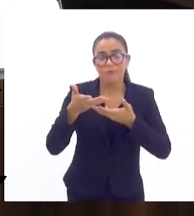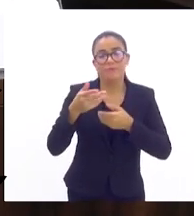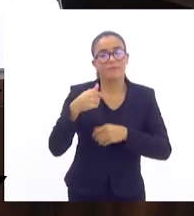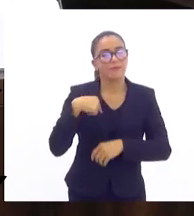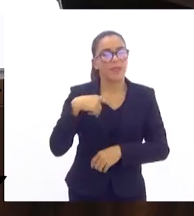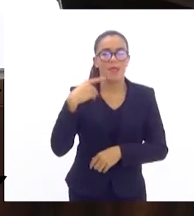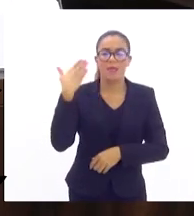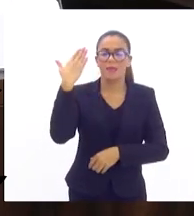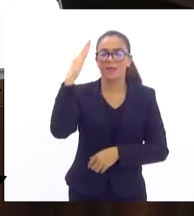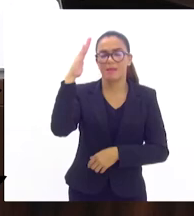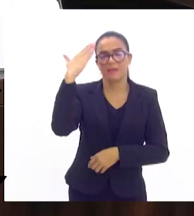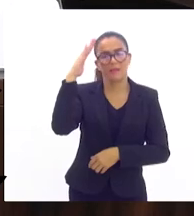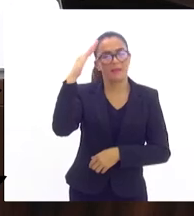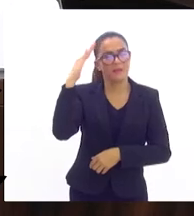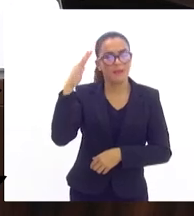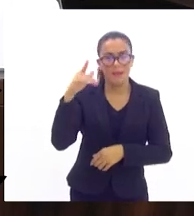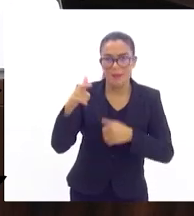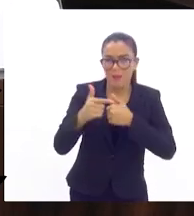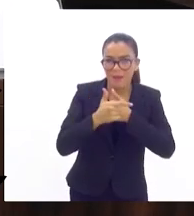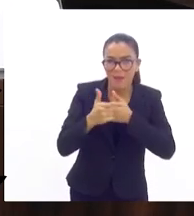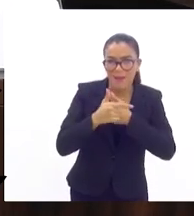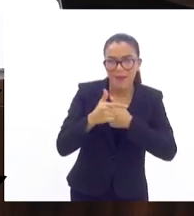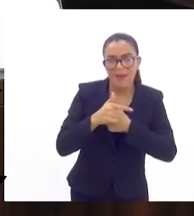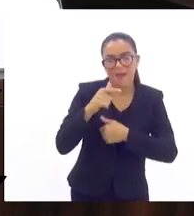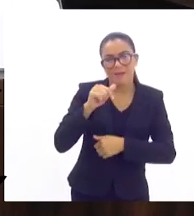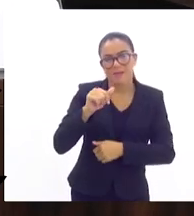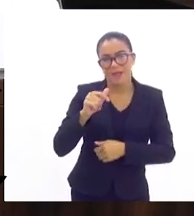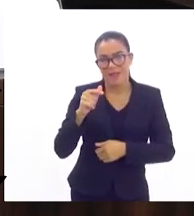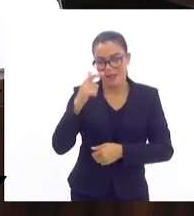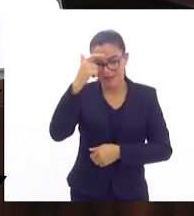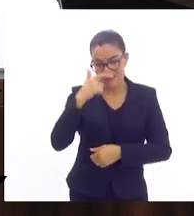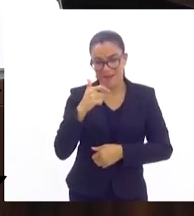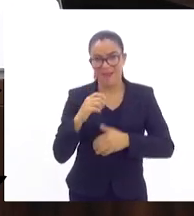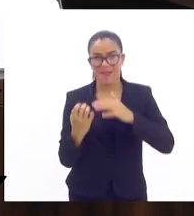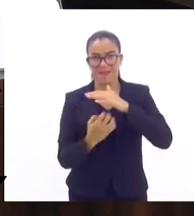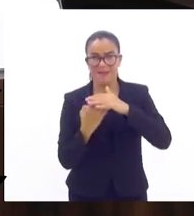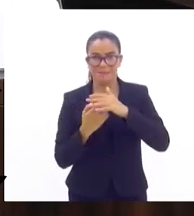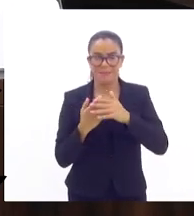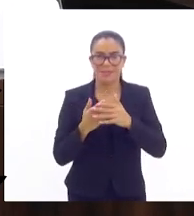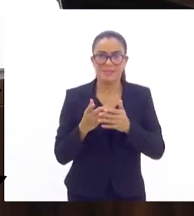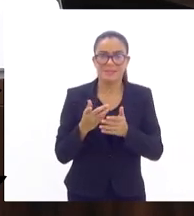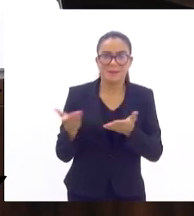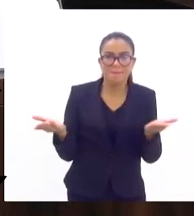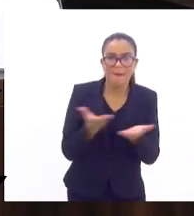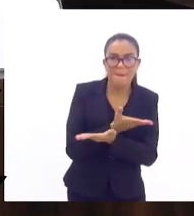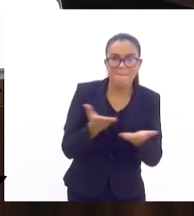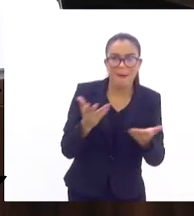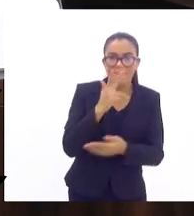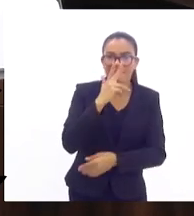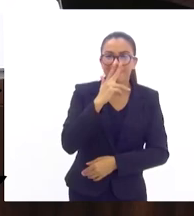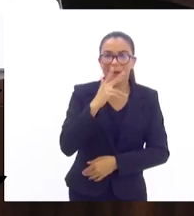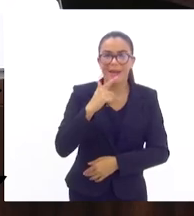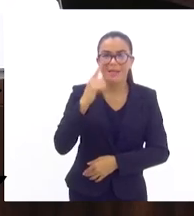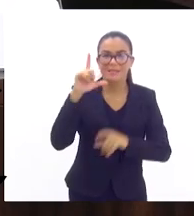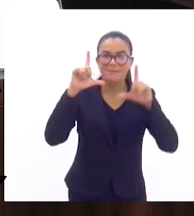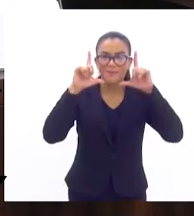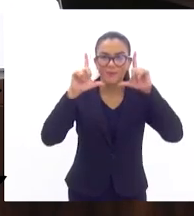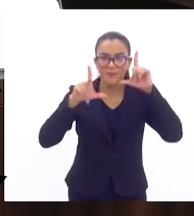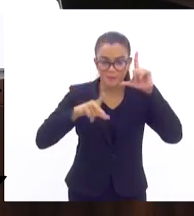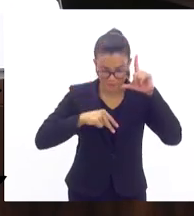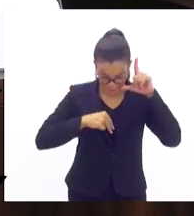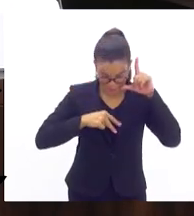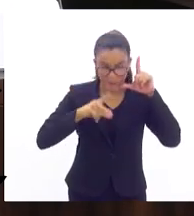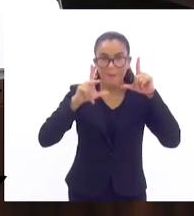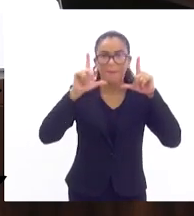entenderem o papel da agência, né, da agência reguladora. E eu costumo brincar dizendo que é mais ou menos um cara a crachá, né? Aí, o